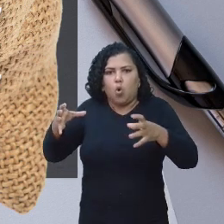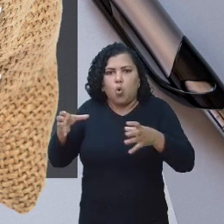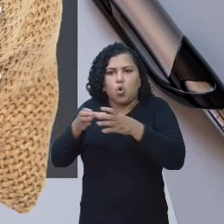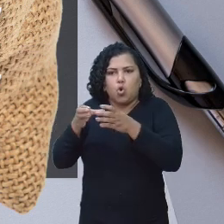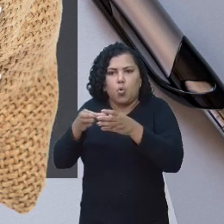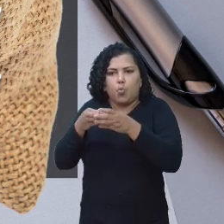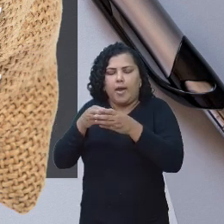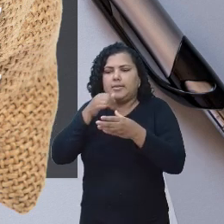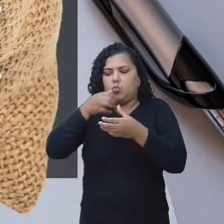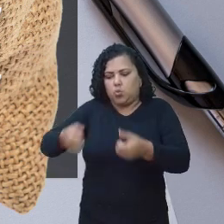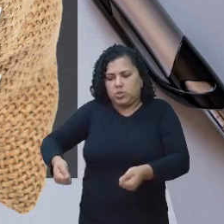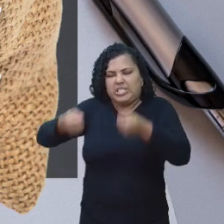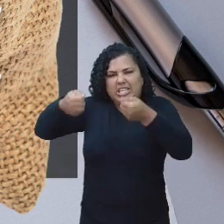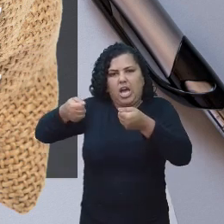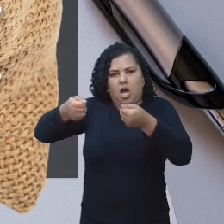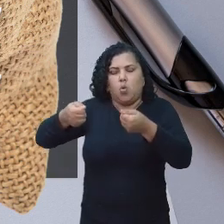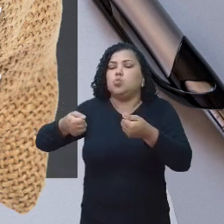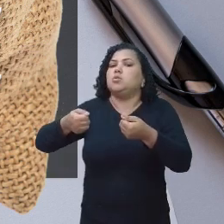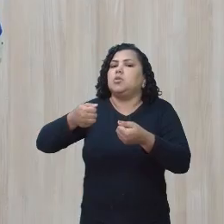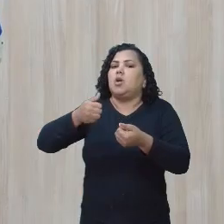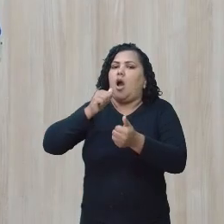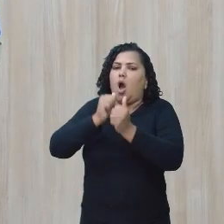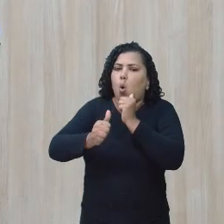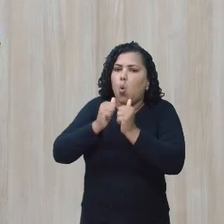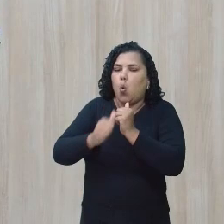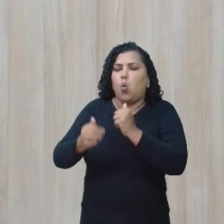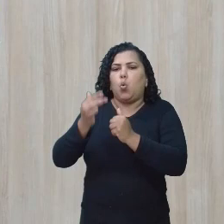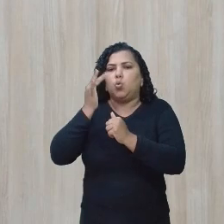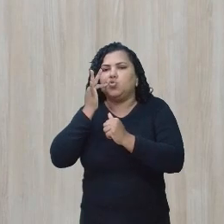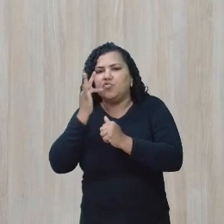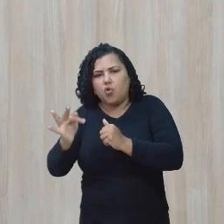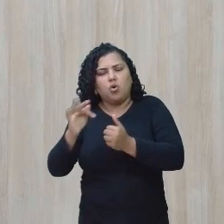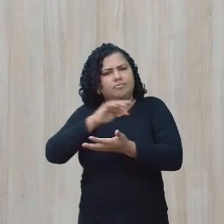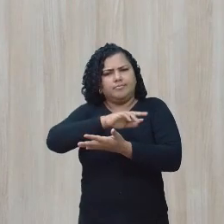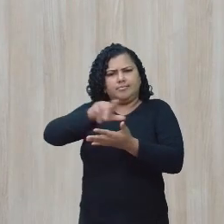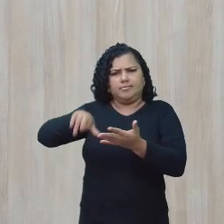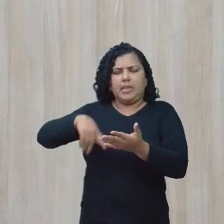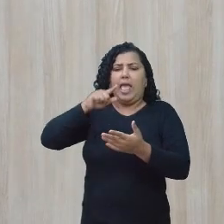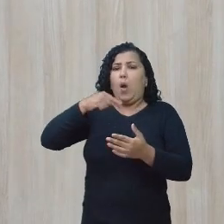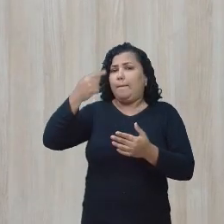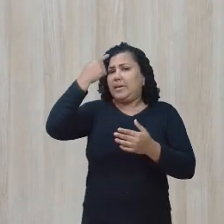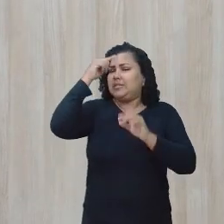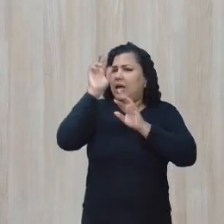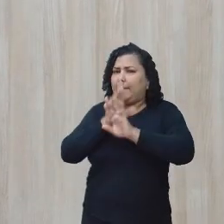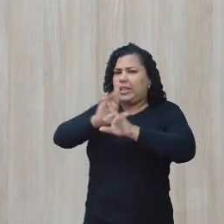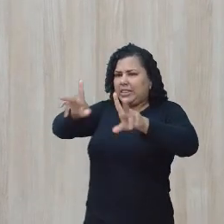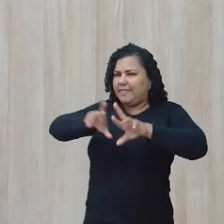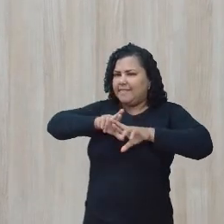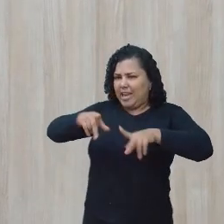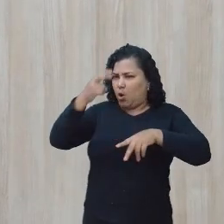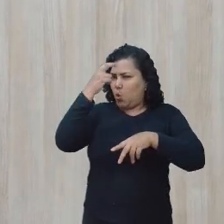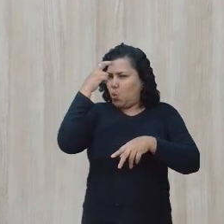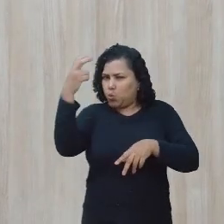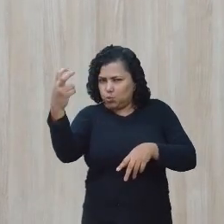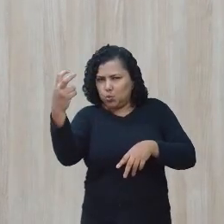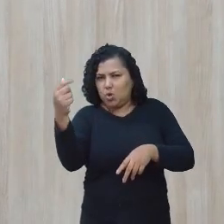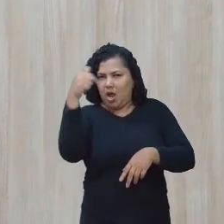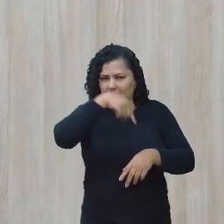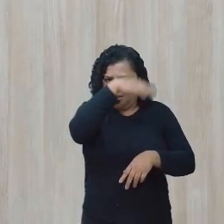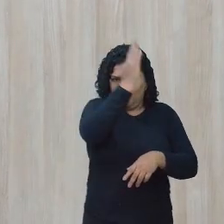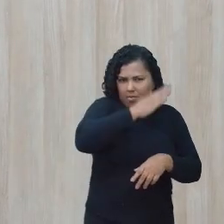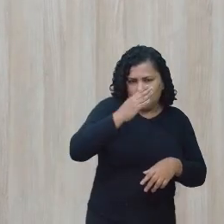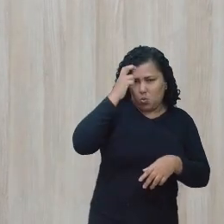Um saco de arroz, um saco de frutas, etc. Tá? Então, é um pensamento diferente do português. Então, é importante a gente compreender